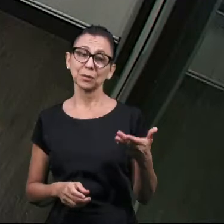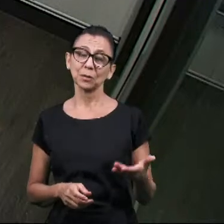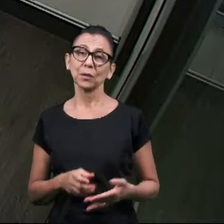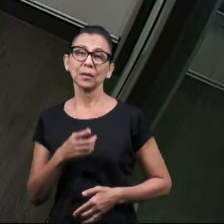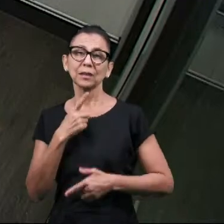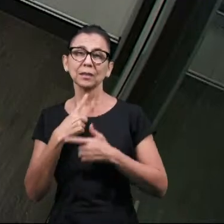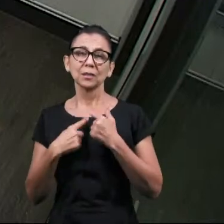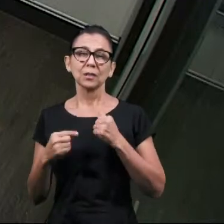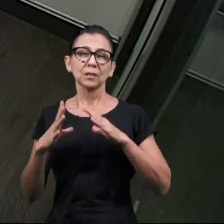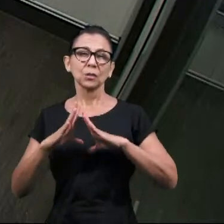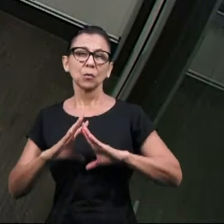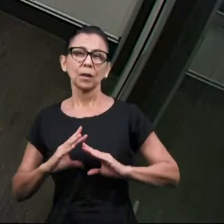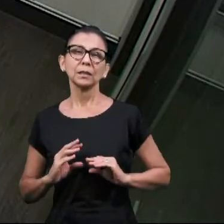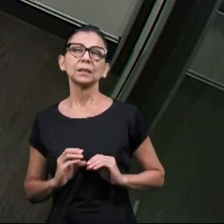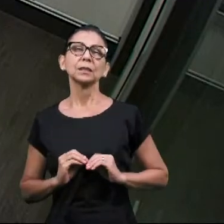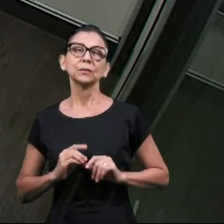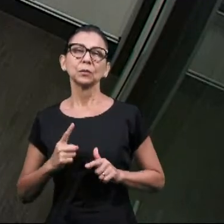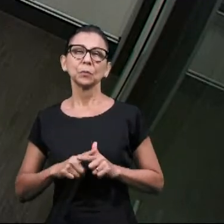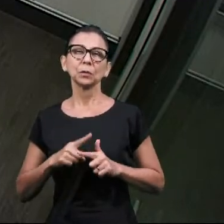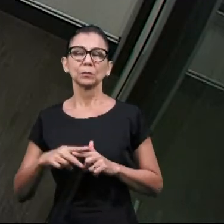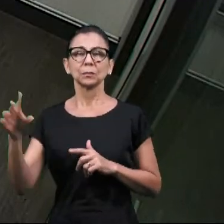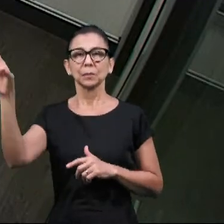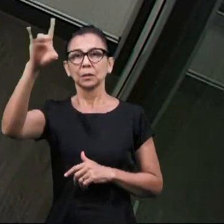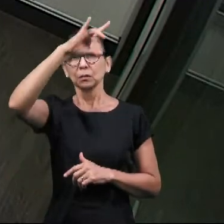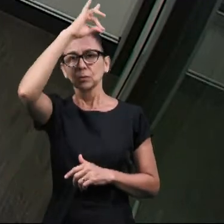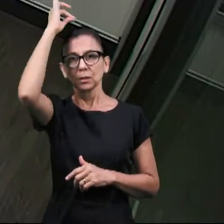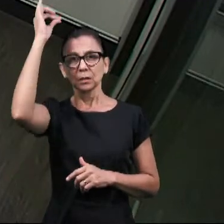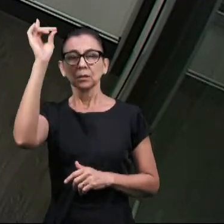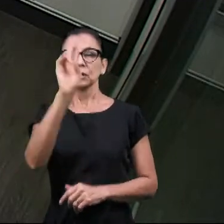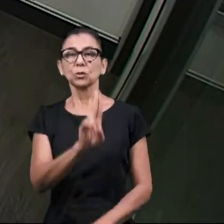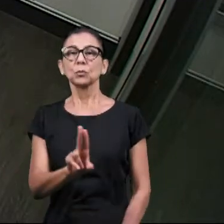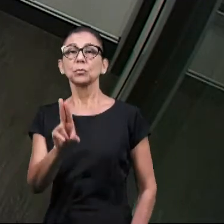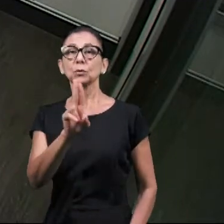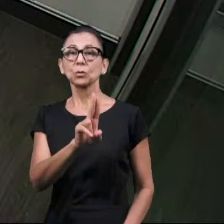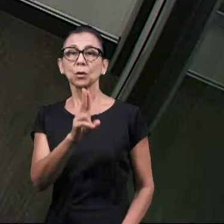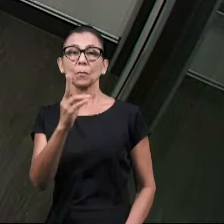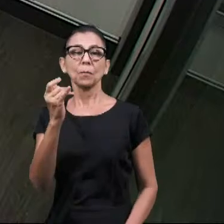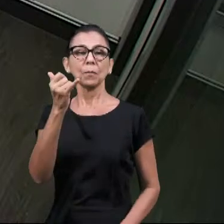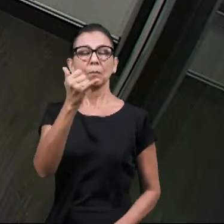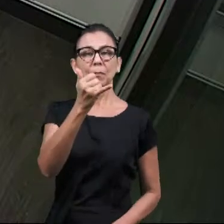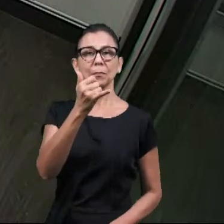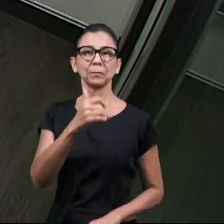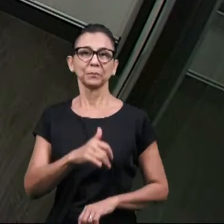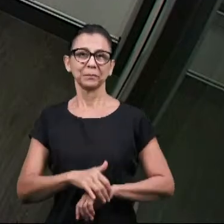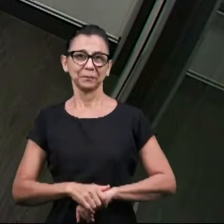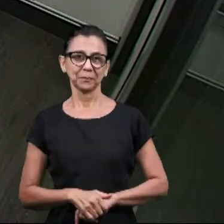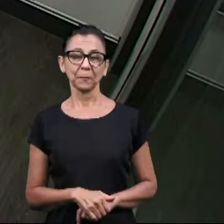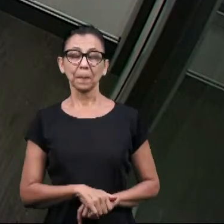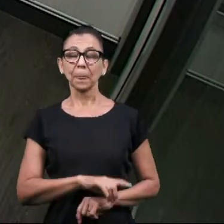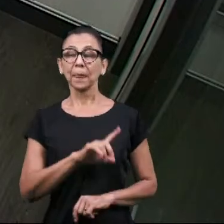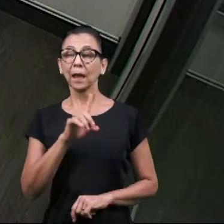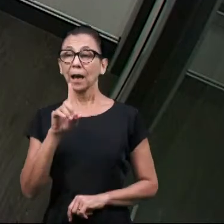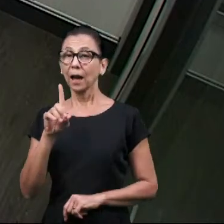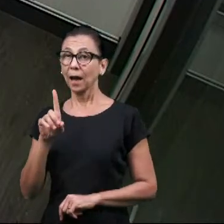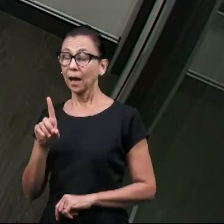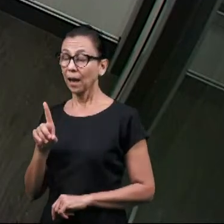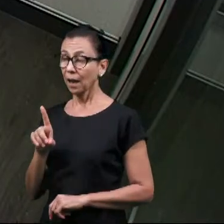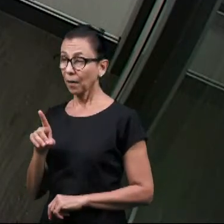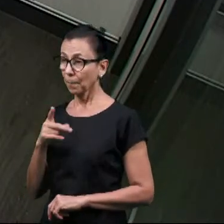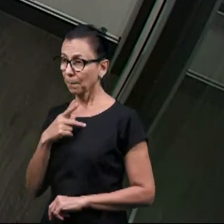Espírito Santo do Senhor que está te usando para transmitir a palavra é isso é maravilhoso maravilhoso e por falar em palavra